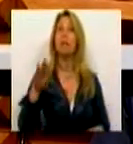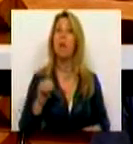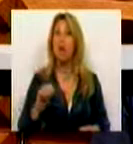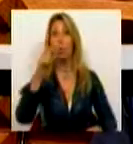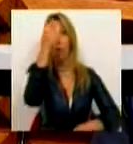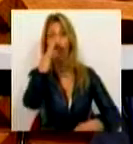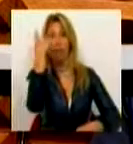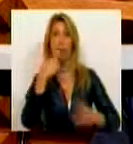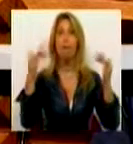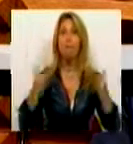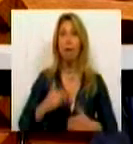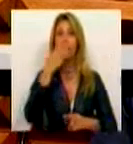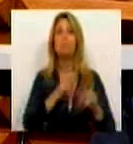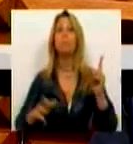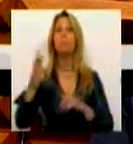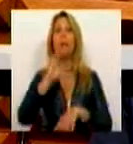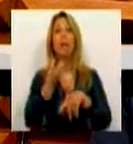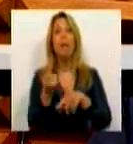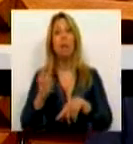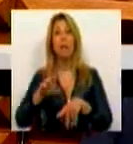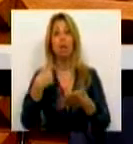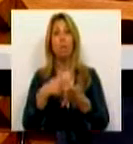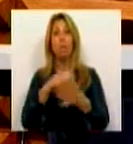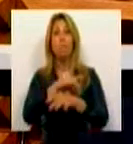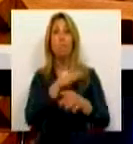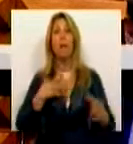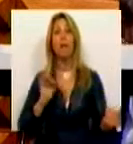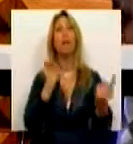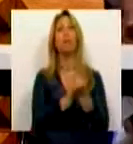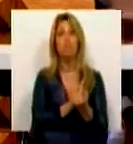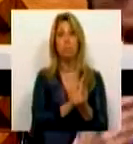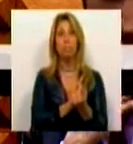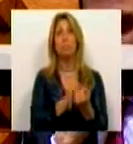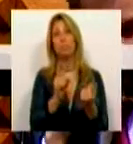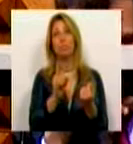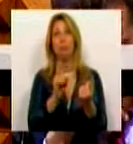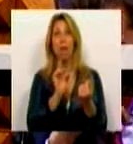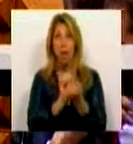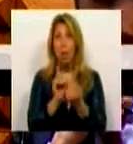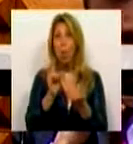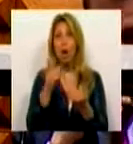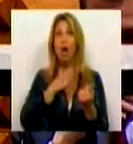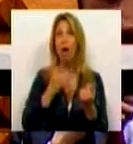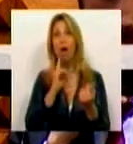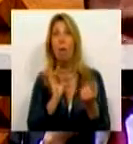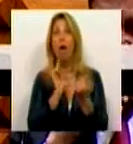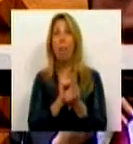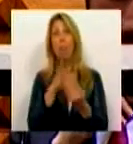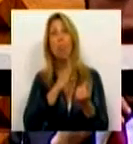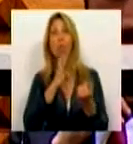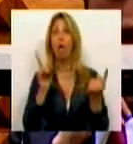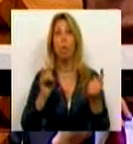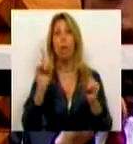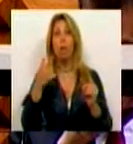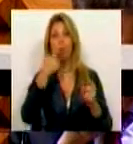se aumentarem as taxas moderadoras, passando de moderadoras a desincentivadoras das pessoas recorrerem aos serviços de saúde,